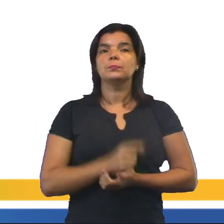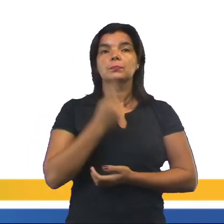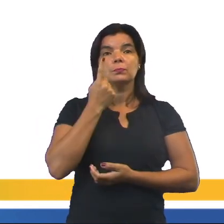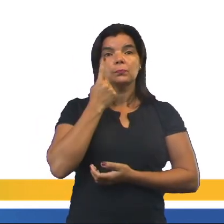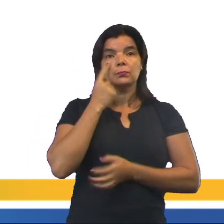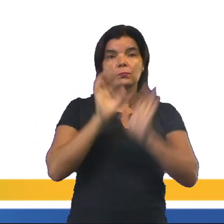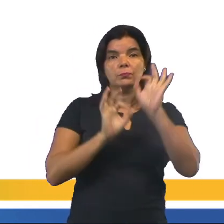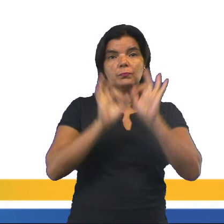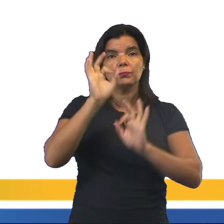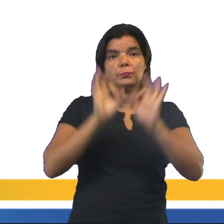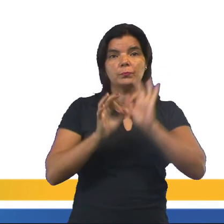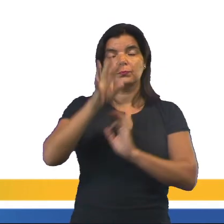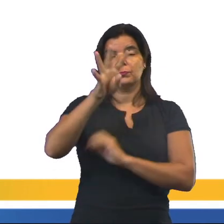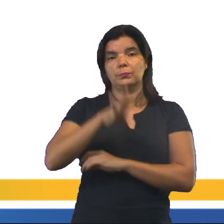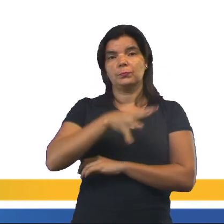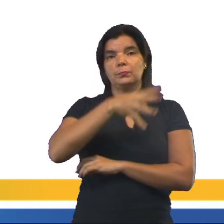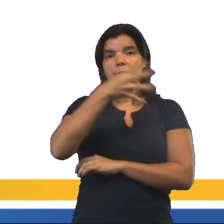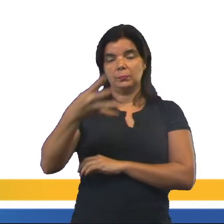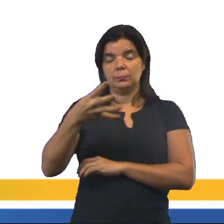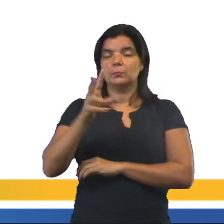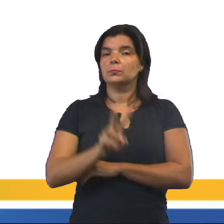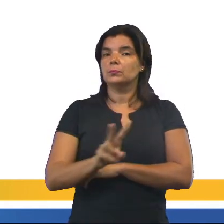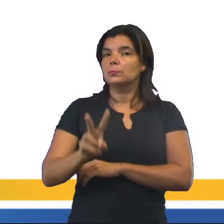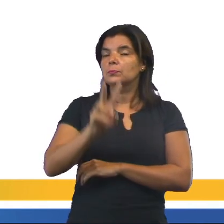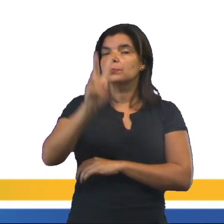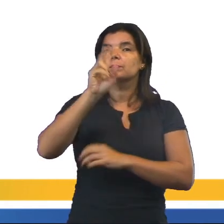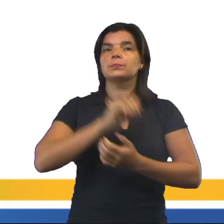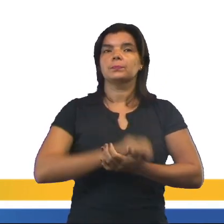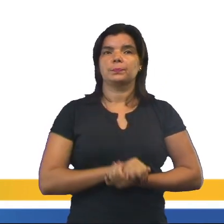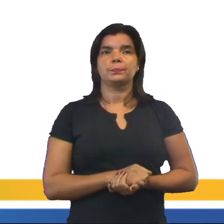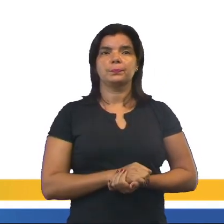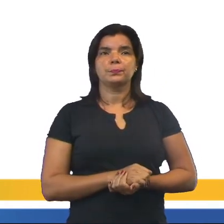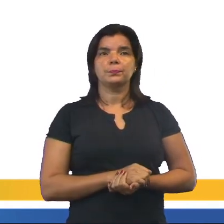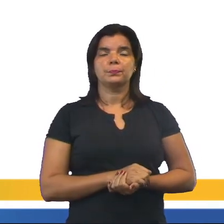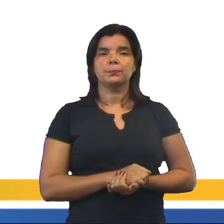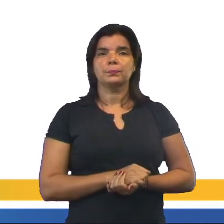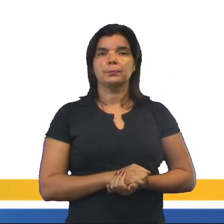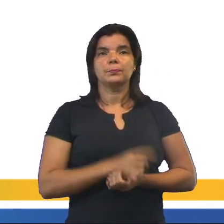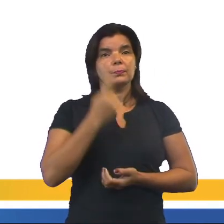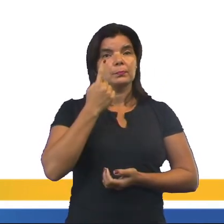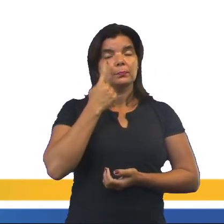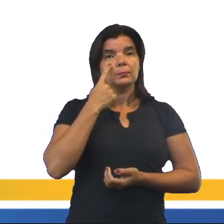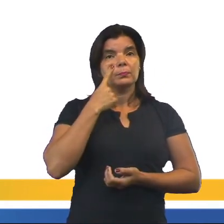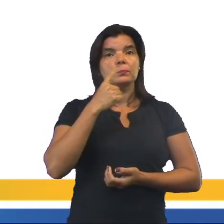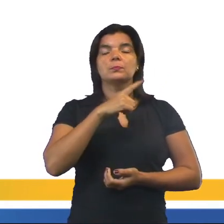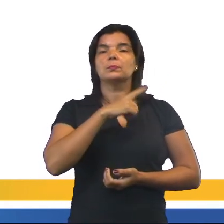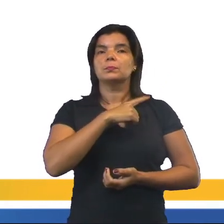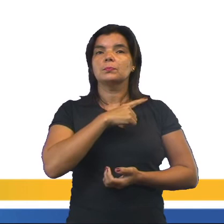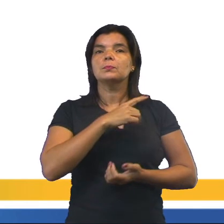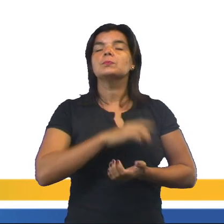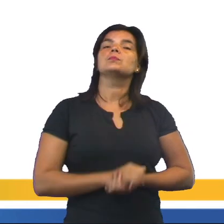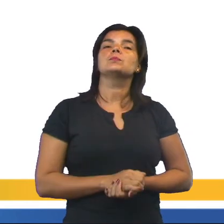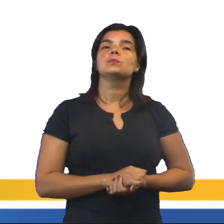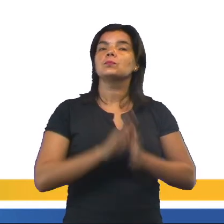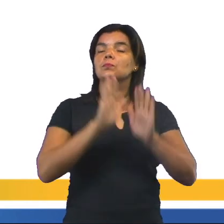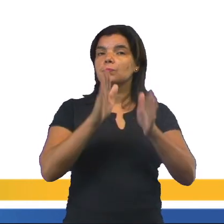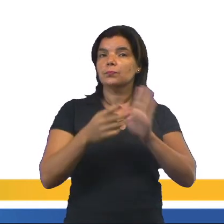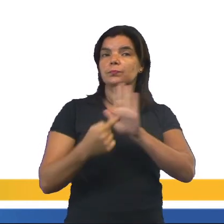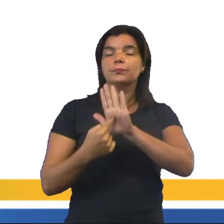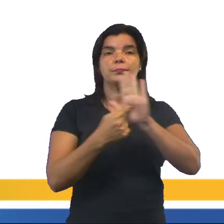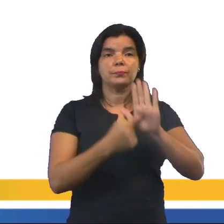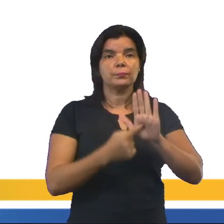2. Vamos construir a tabela dos valores. Então, nesse caso aí, eu já dei